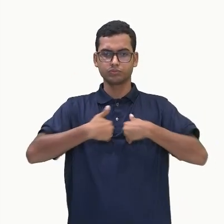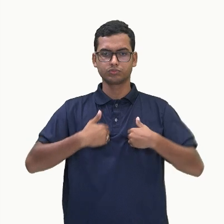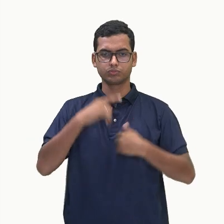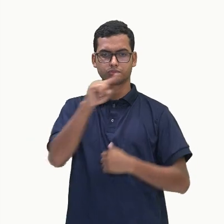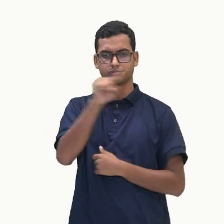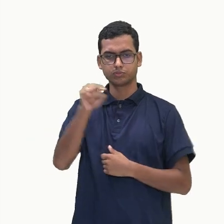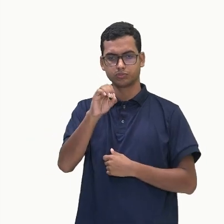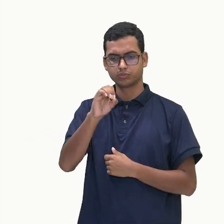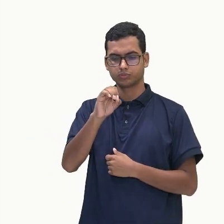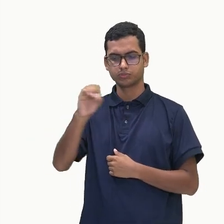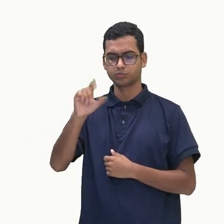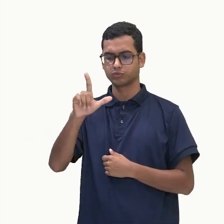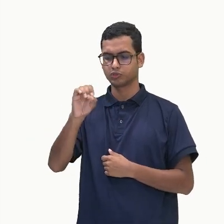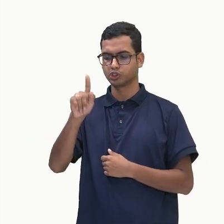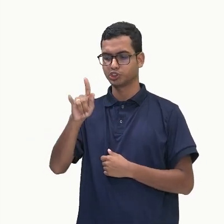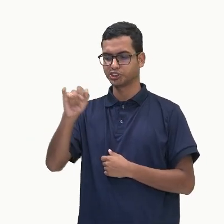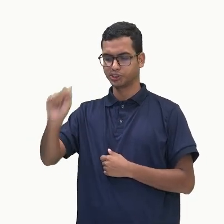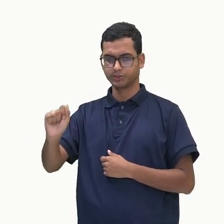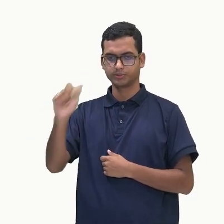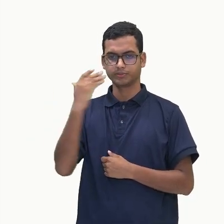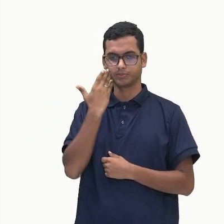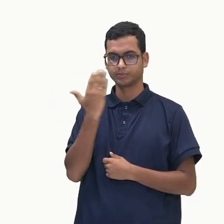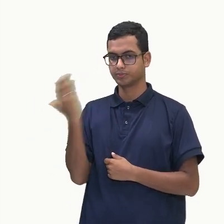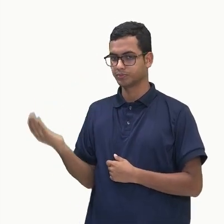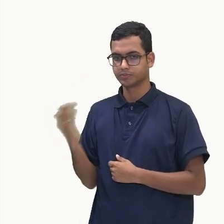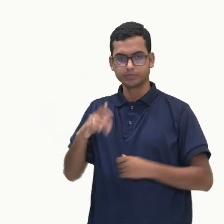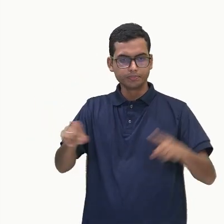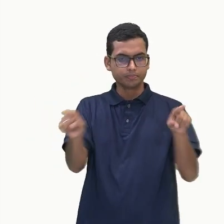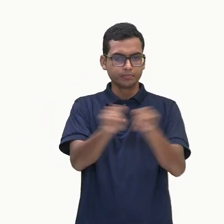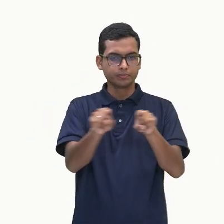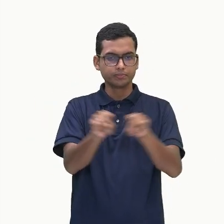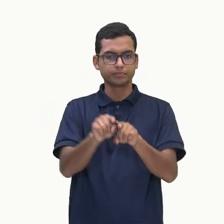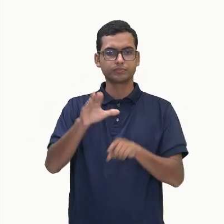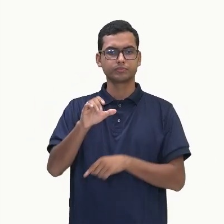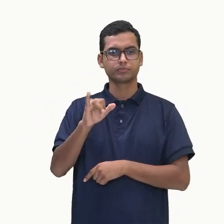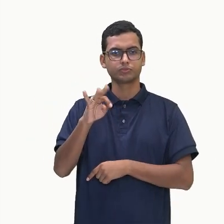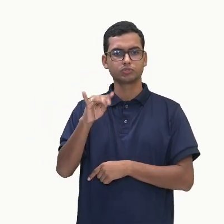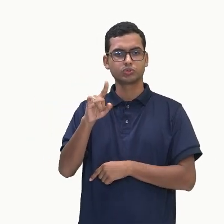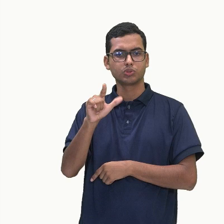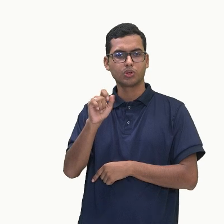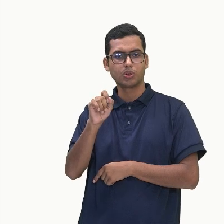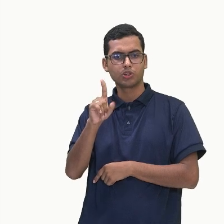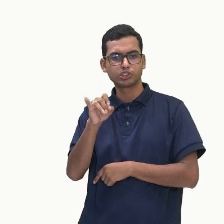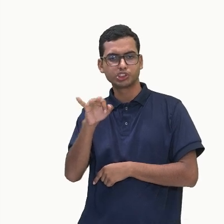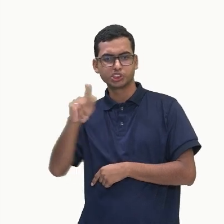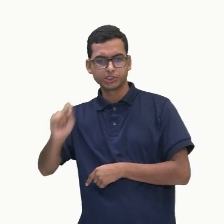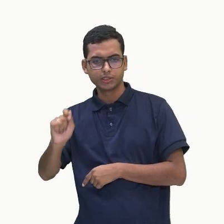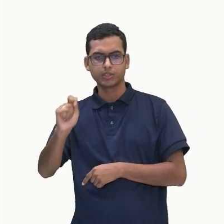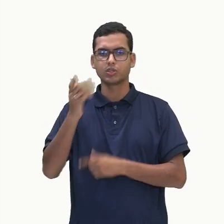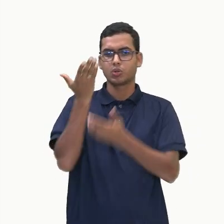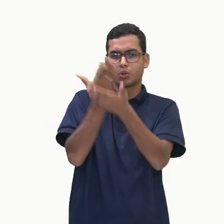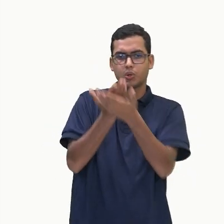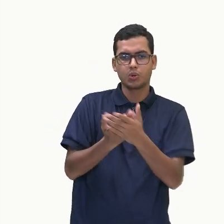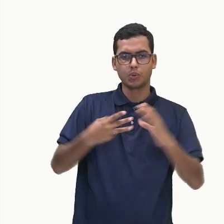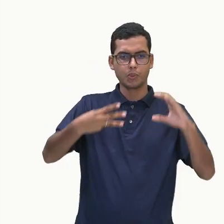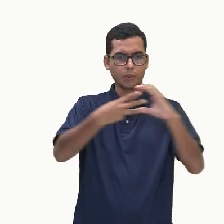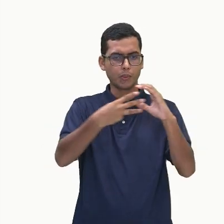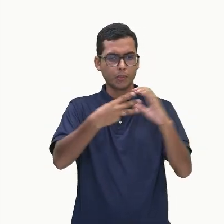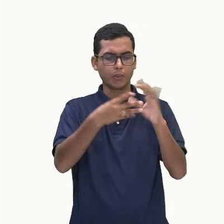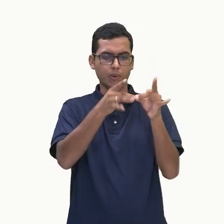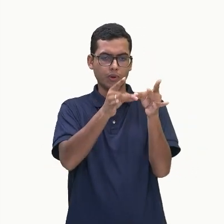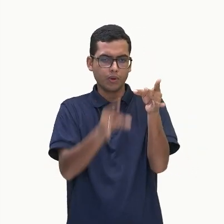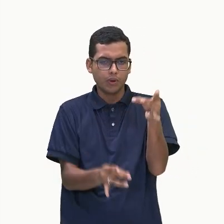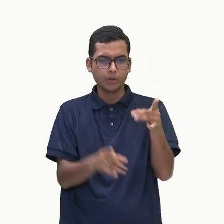como zoologia, é a área da zoologia. Tem a citologia, que estuda as